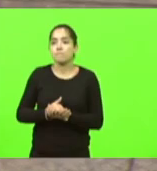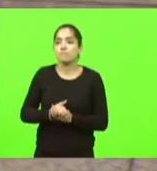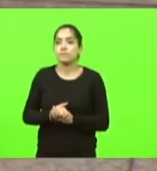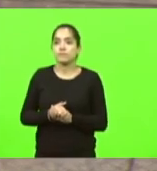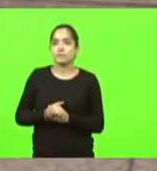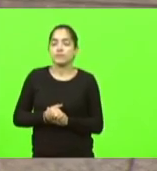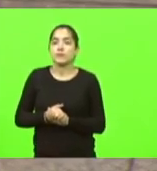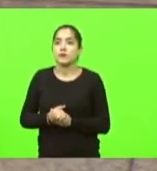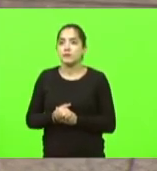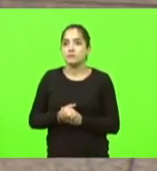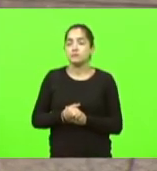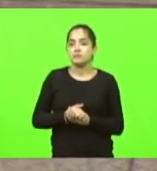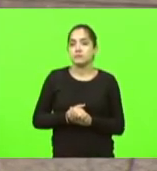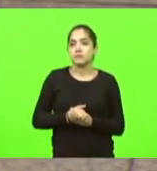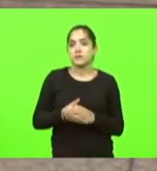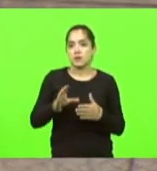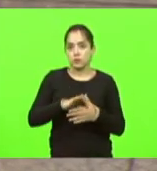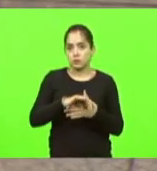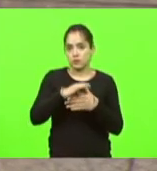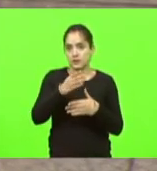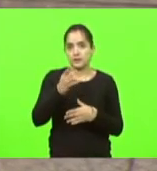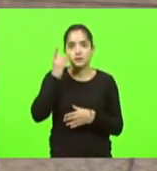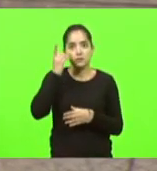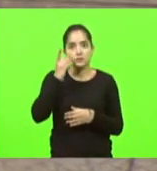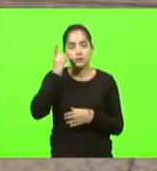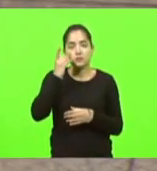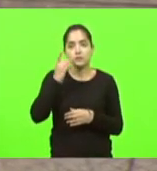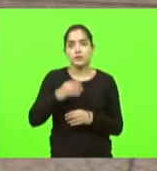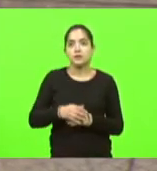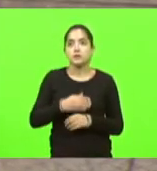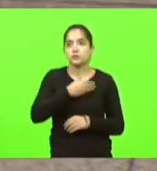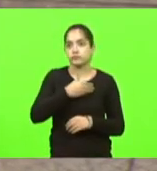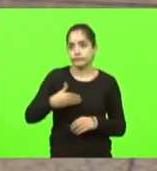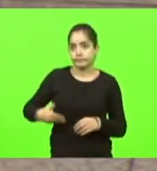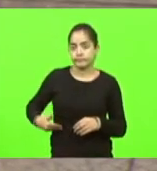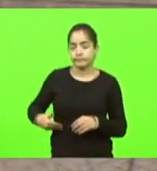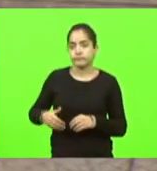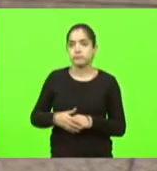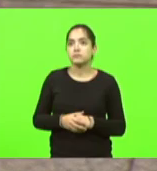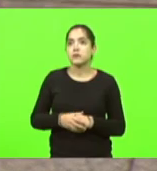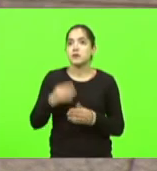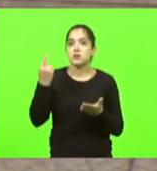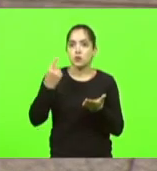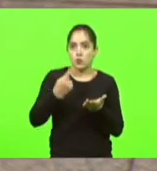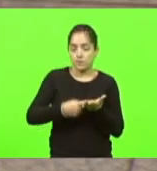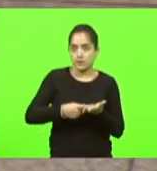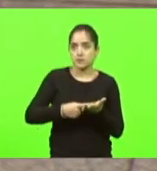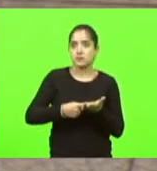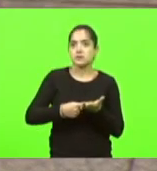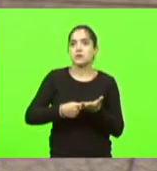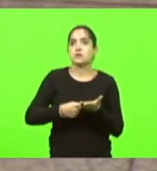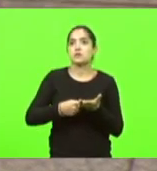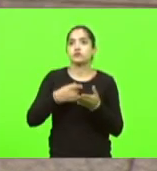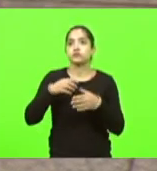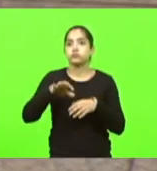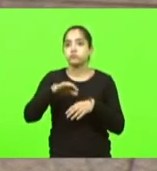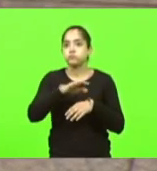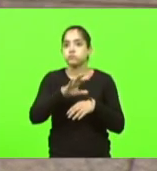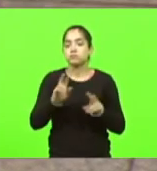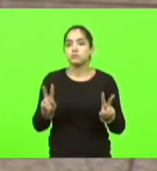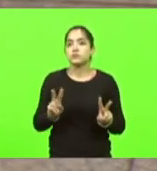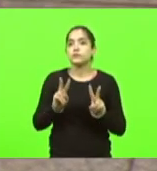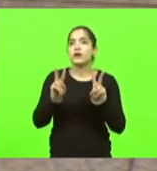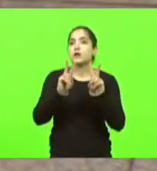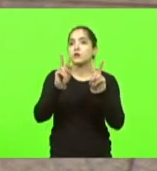Milton líder do governo e nós temos um compromisso da descompactação e valorização